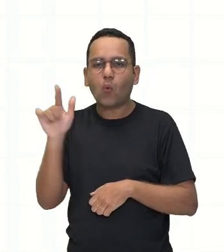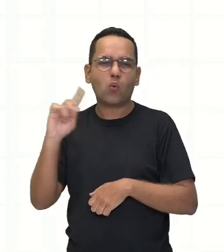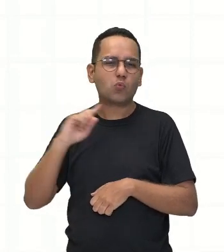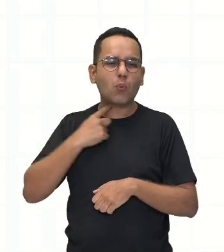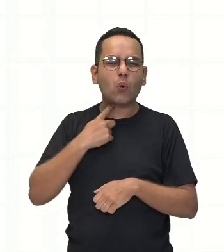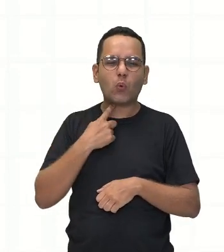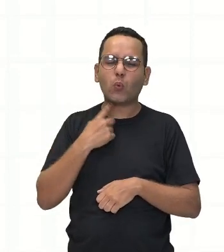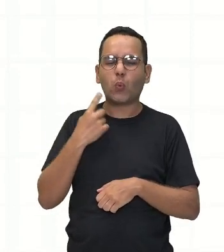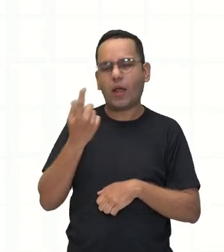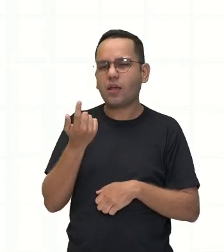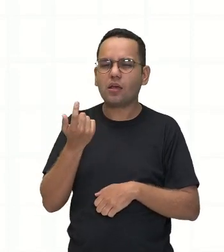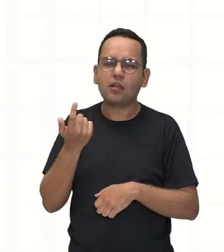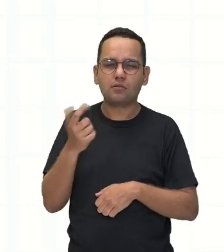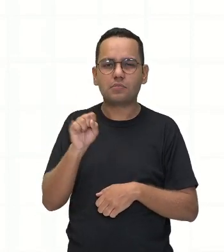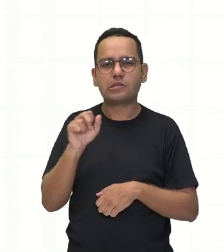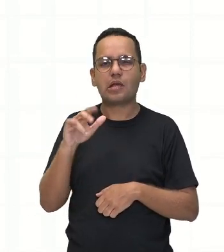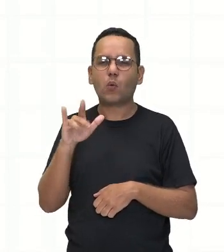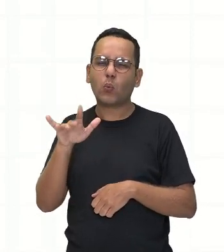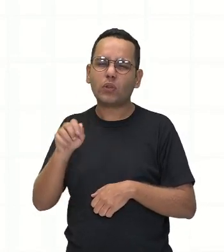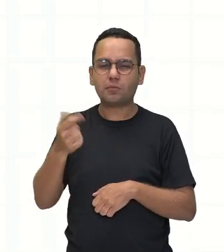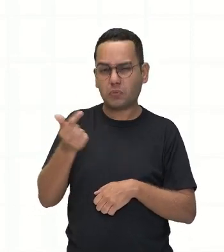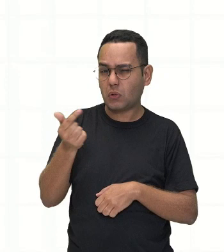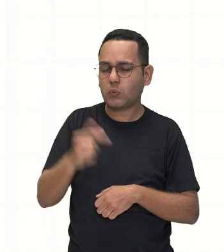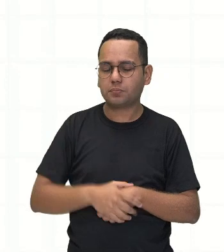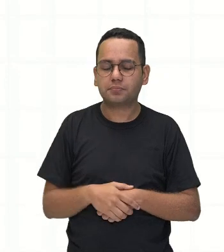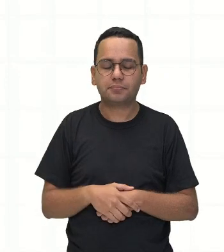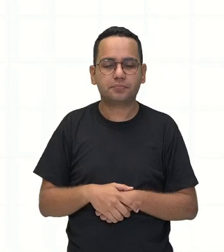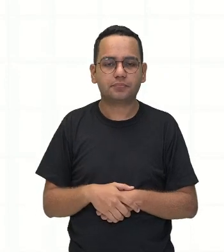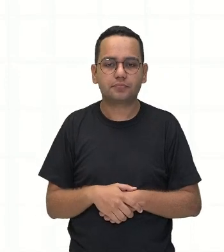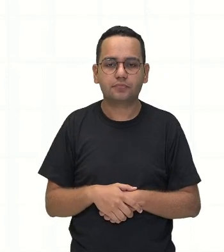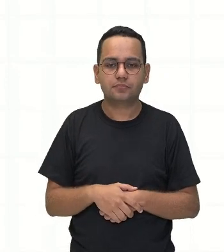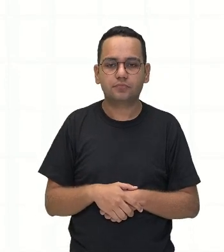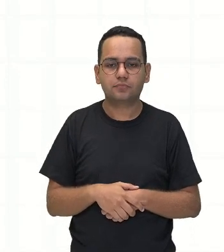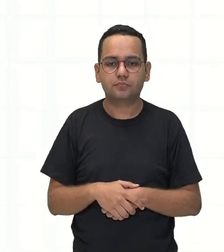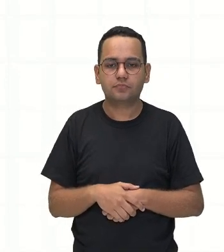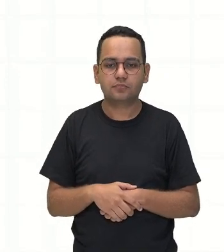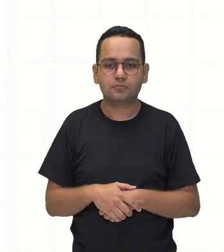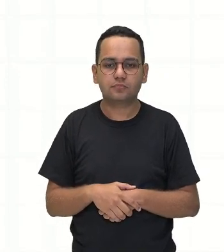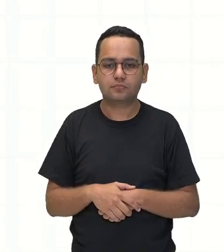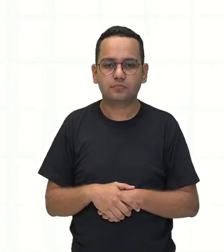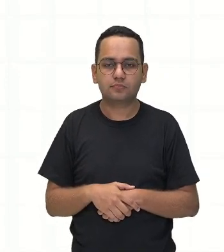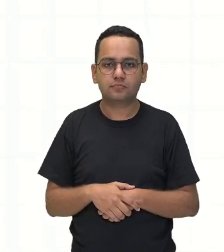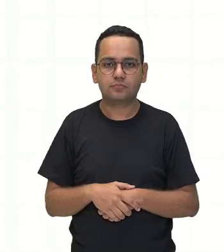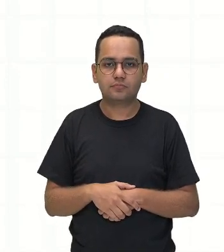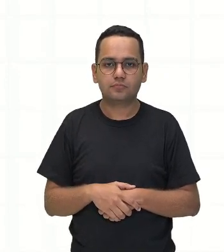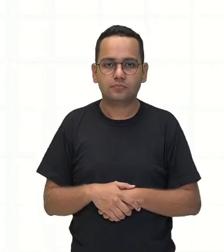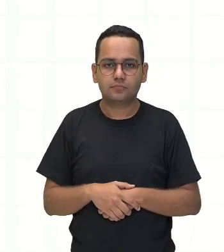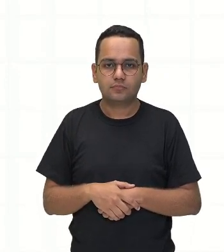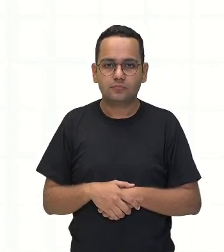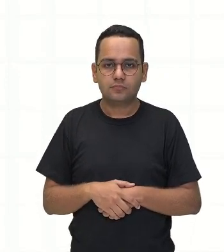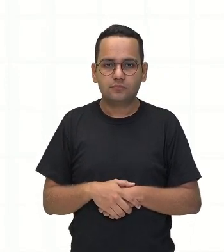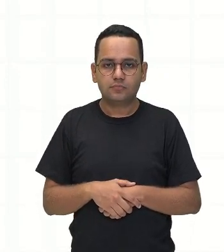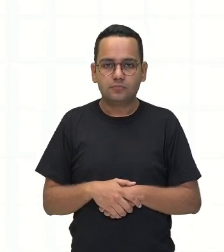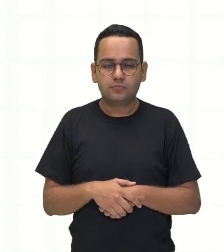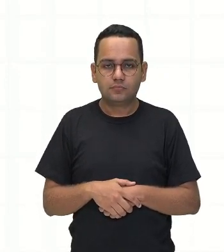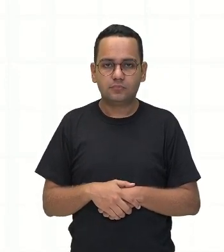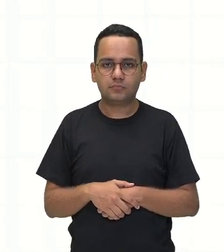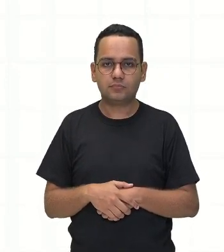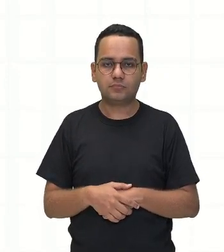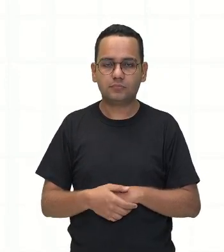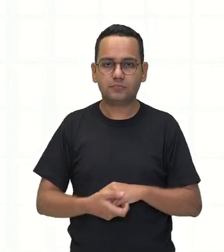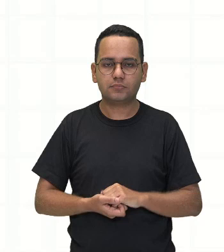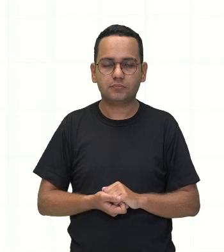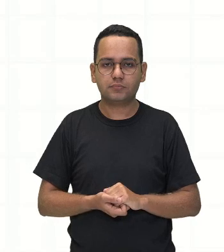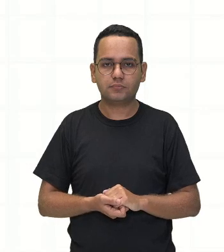Então, basicamente, aqui estamos falando desse tipo de reações químicas